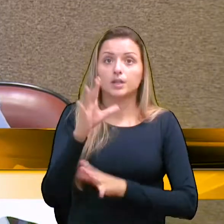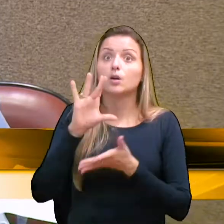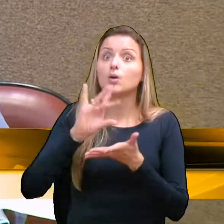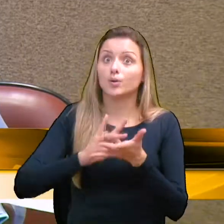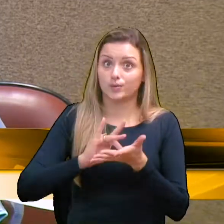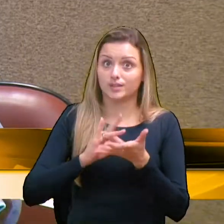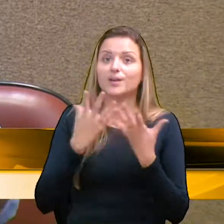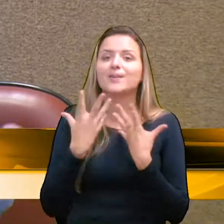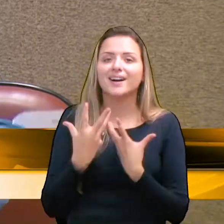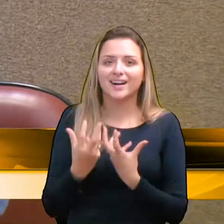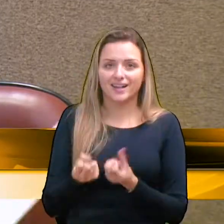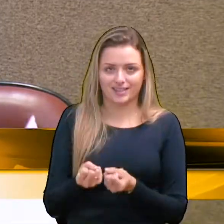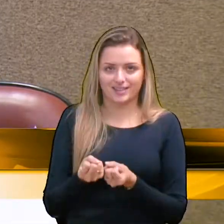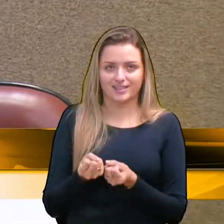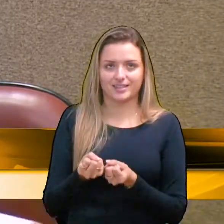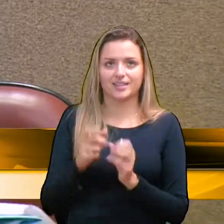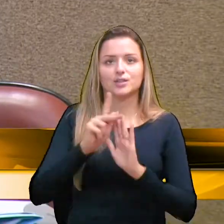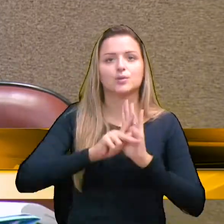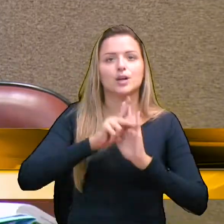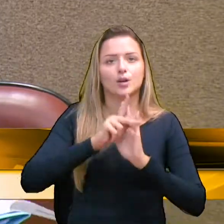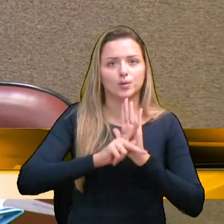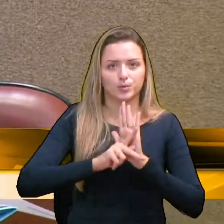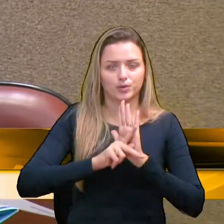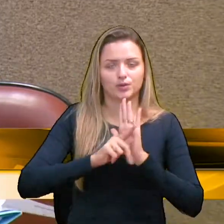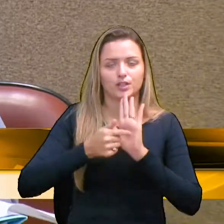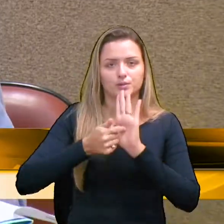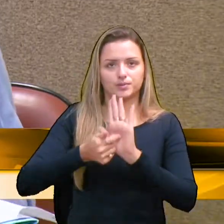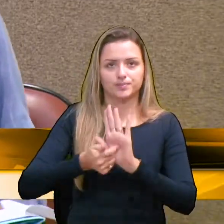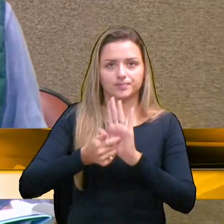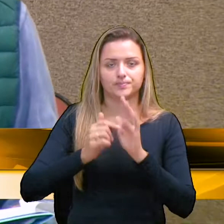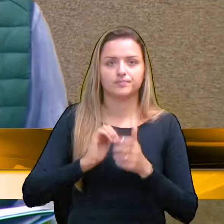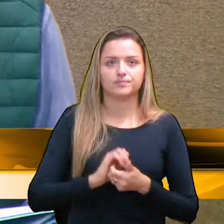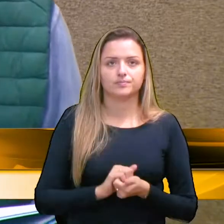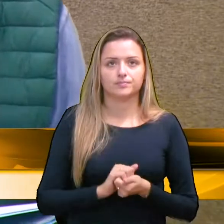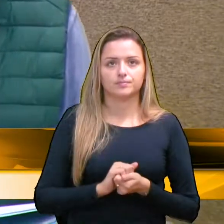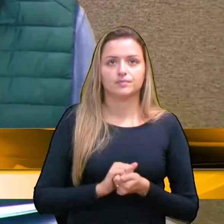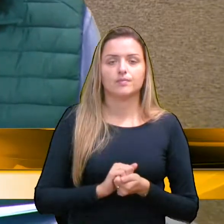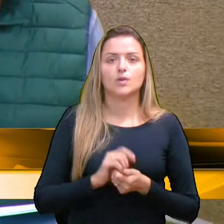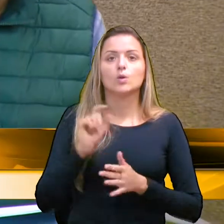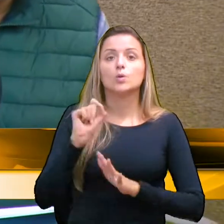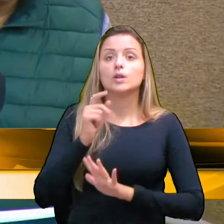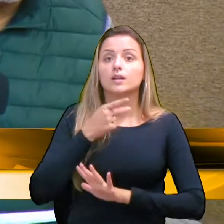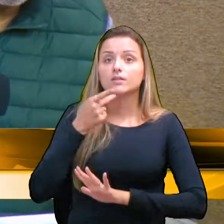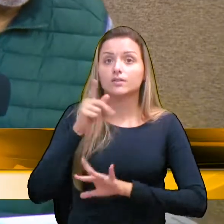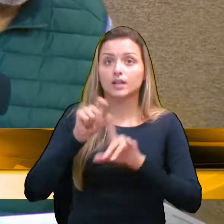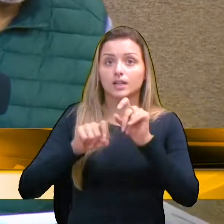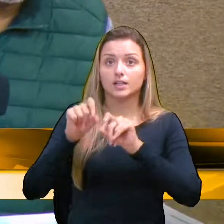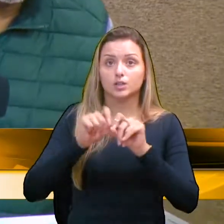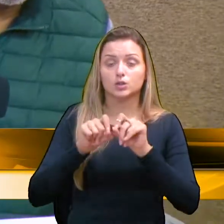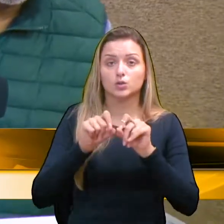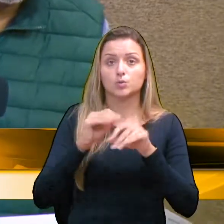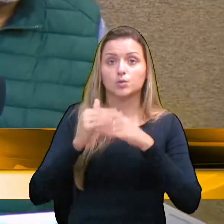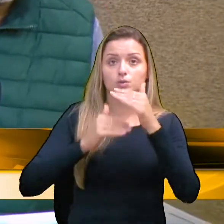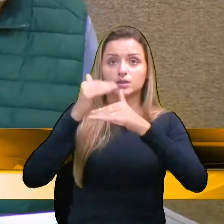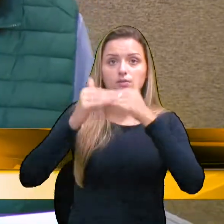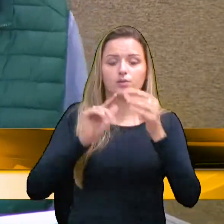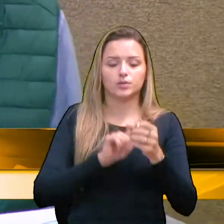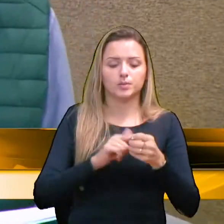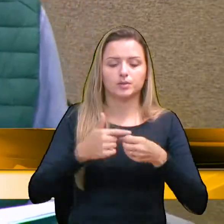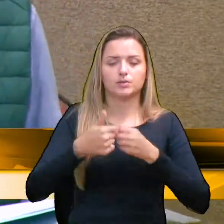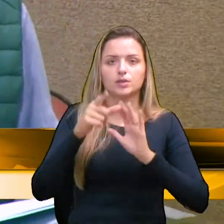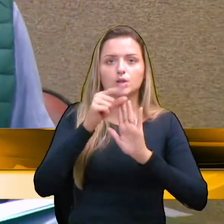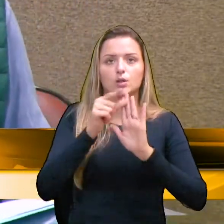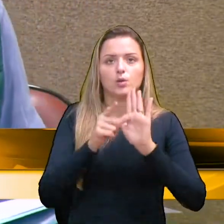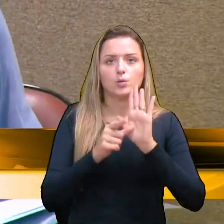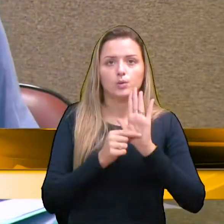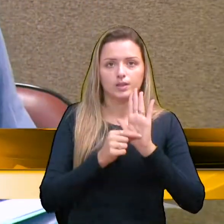e favoravelmente ao projeto, respectivamente. No que diz respeito às questões urbanísticas, o artigo 2º do